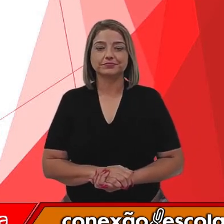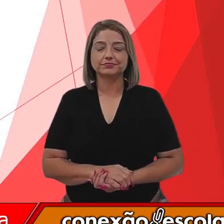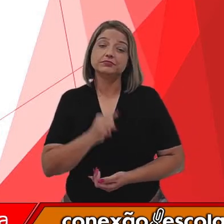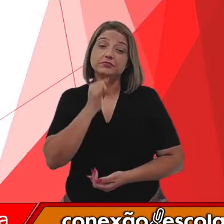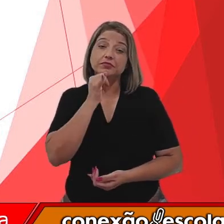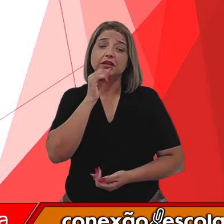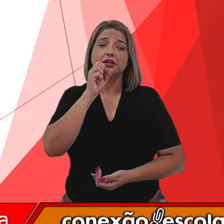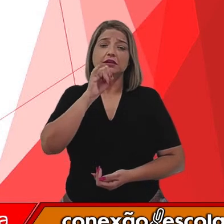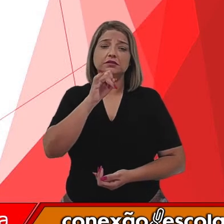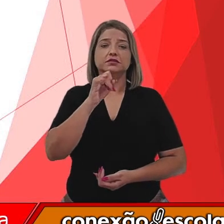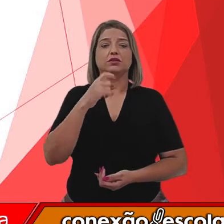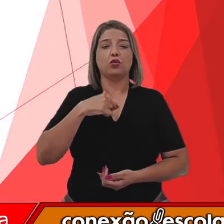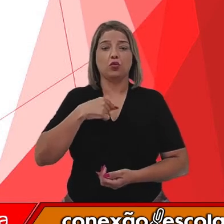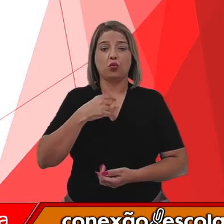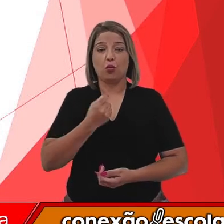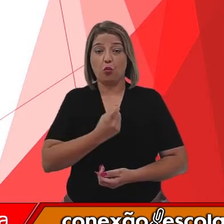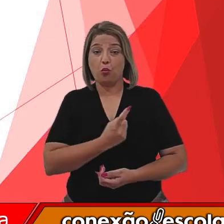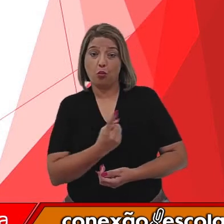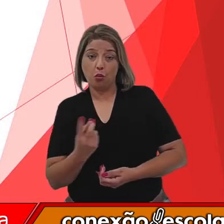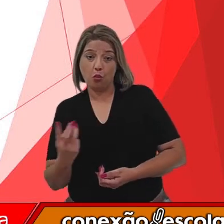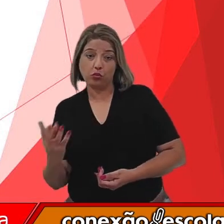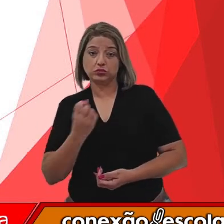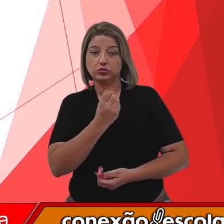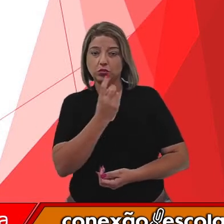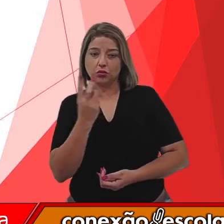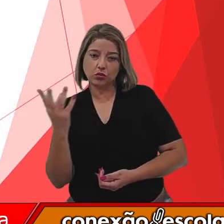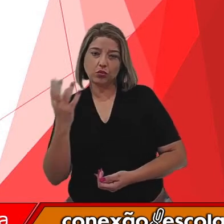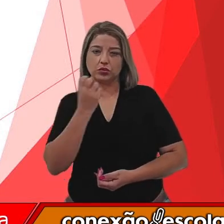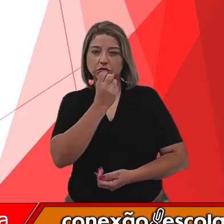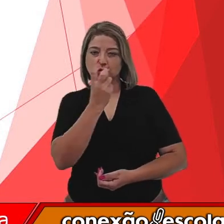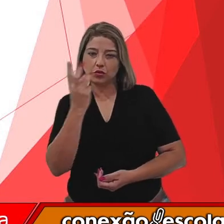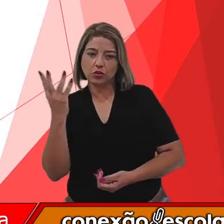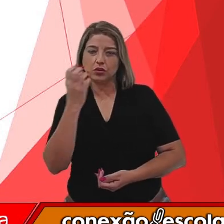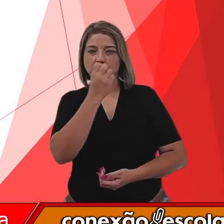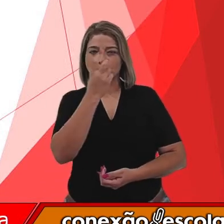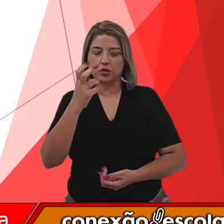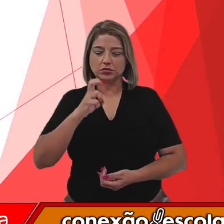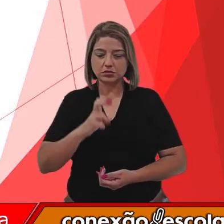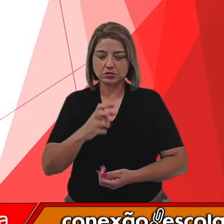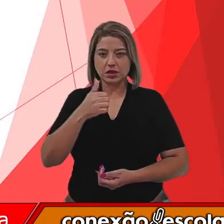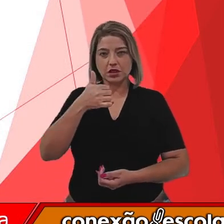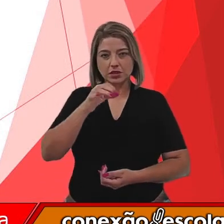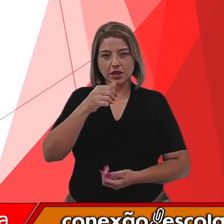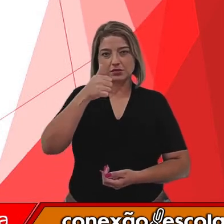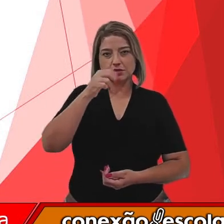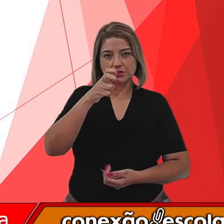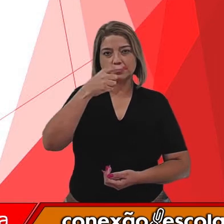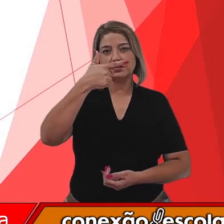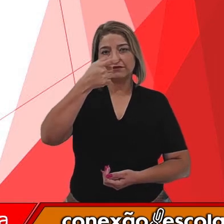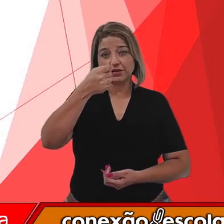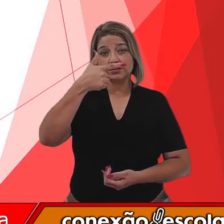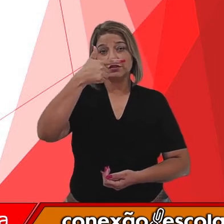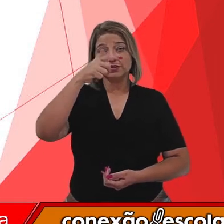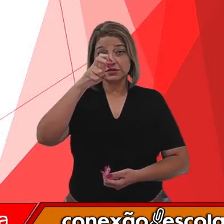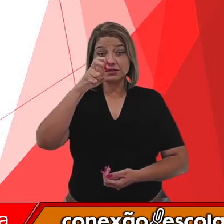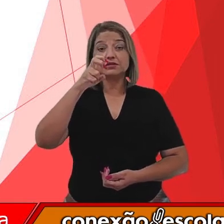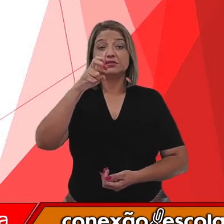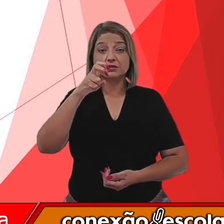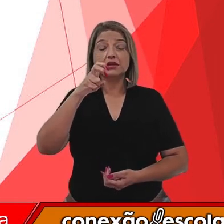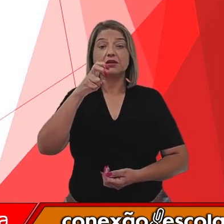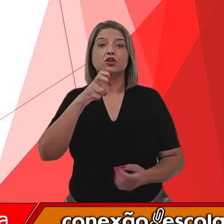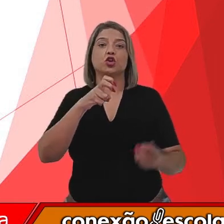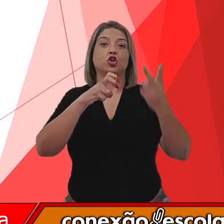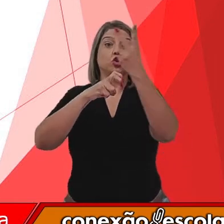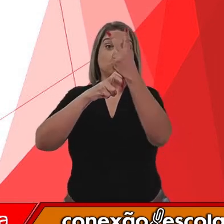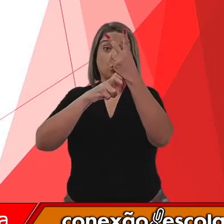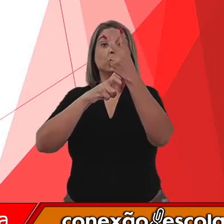gente contar de baixo para cima, nós vamos ter 5, 10, 15, 20, 25, mais 2